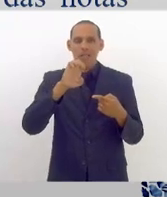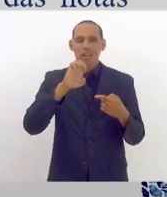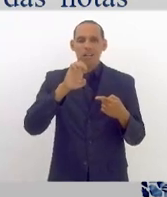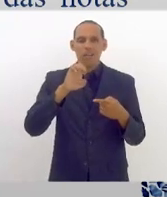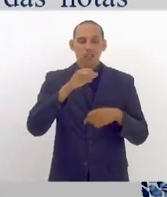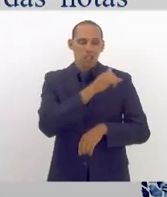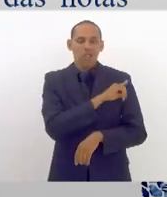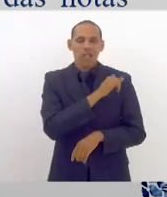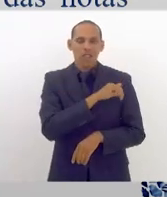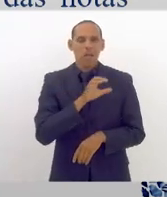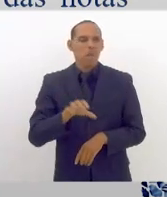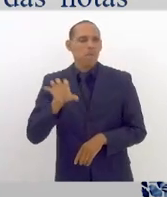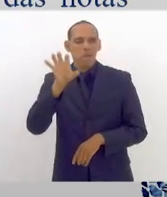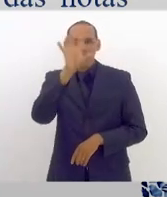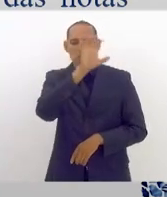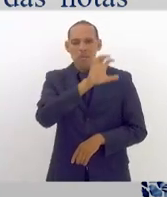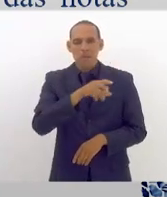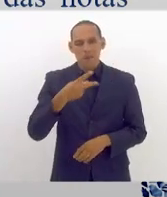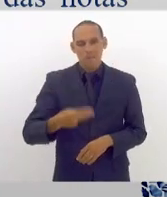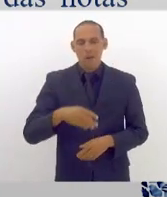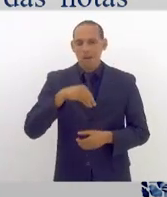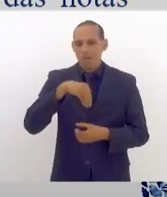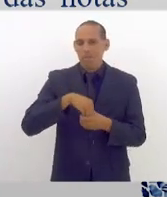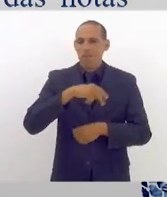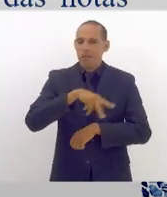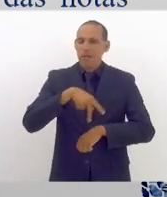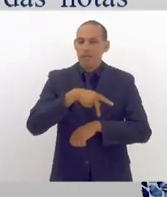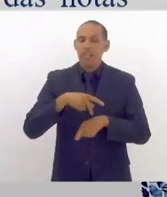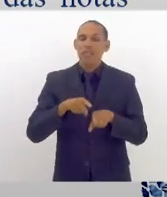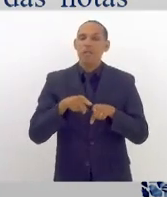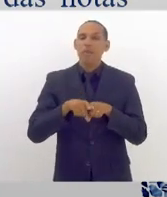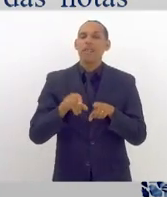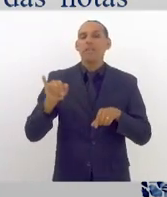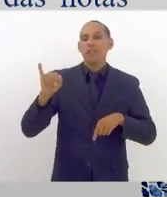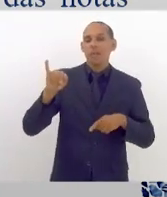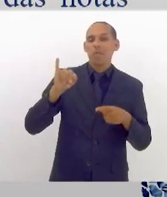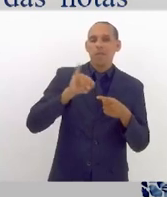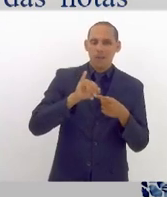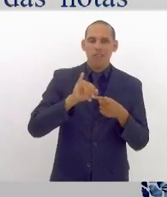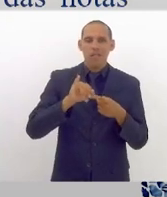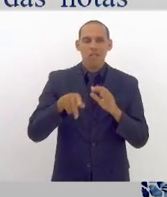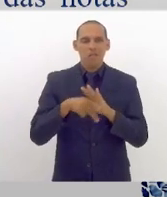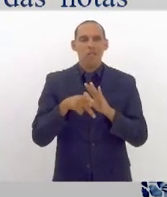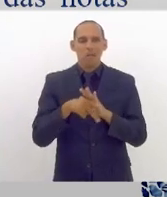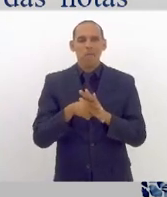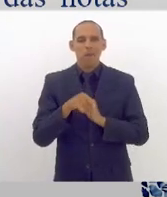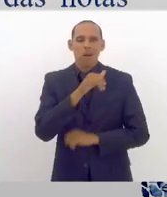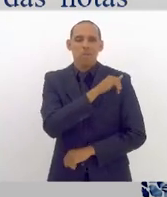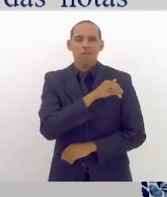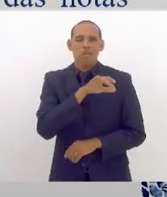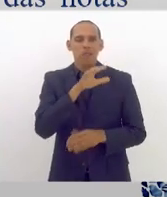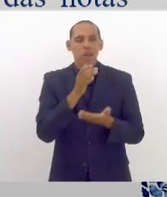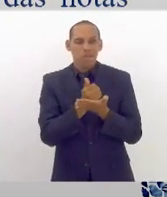e também as importações do Estado do Rio de Janeiro oriundas de outras unidades da Federação na